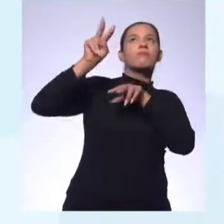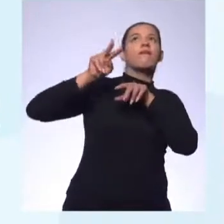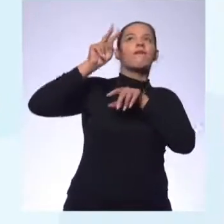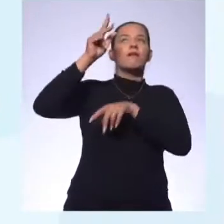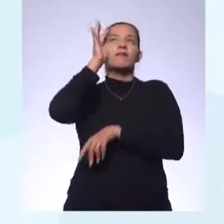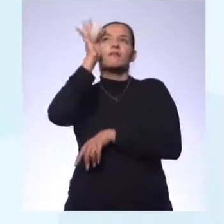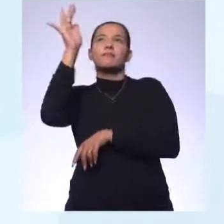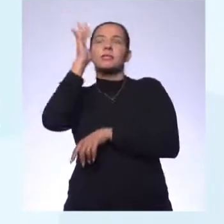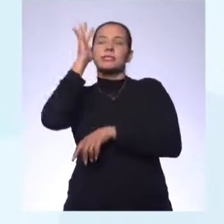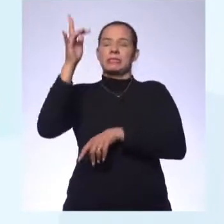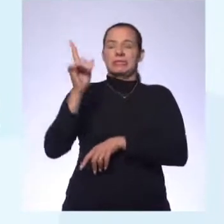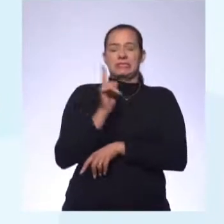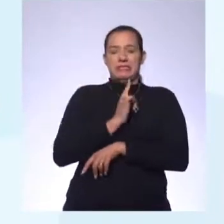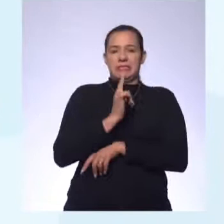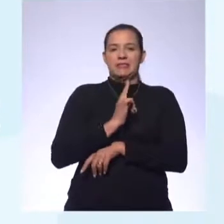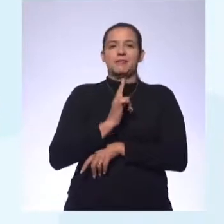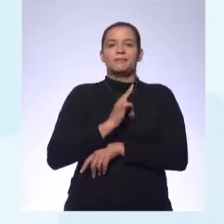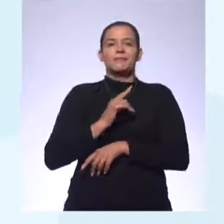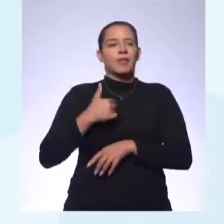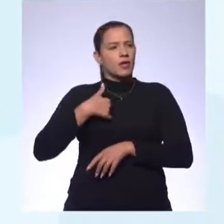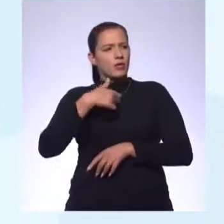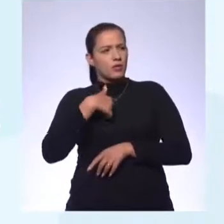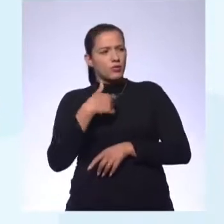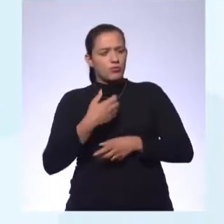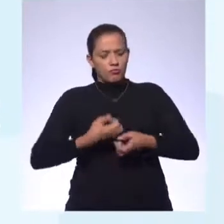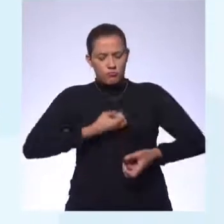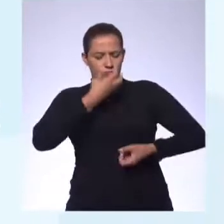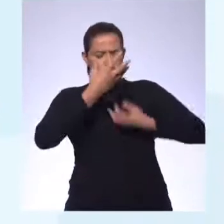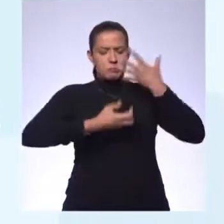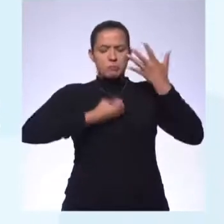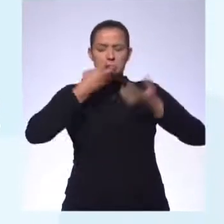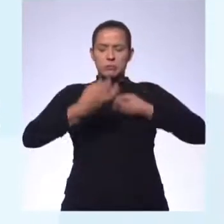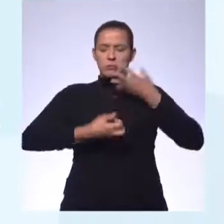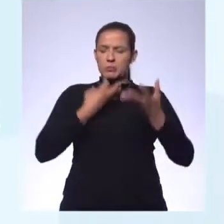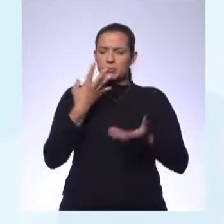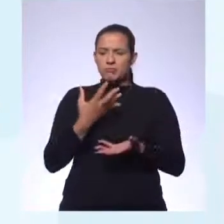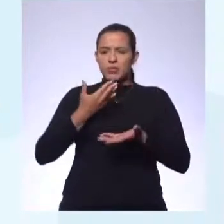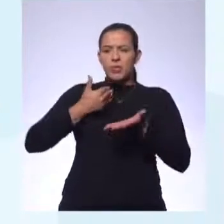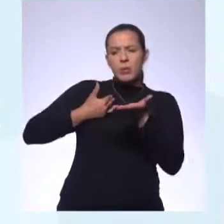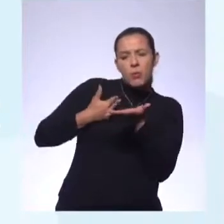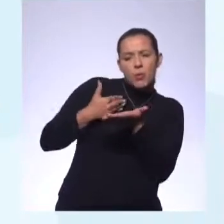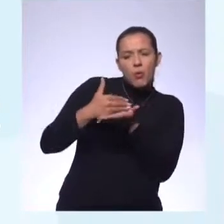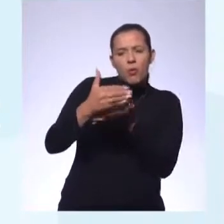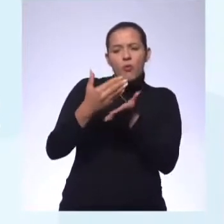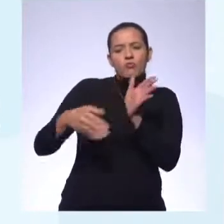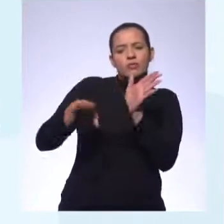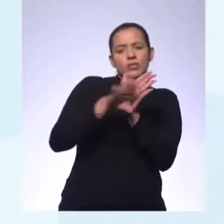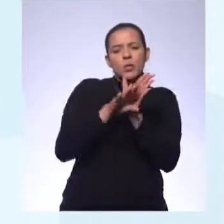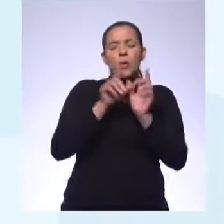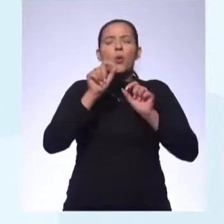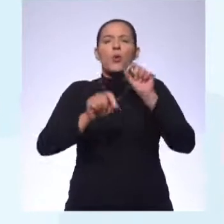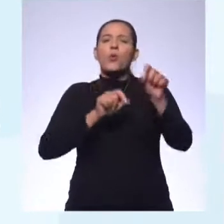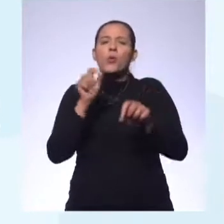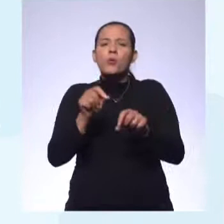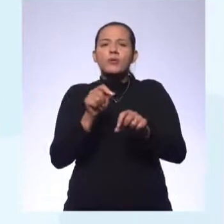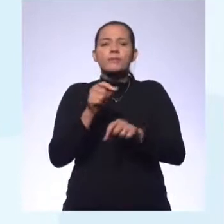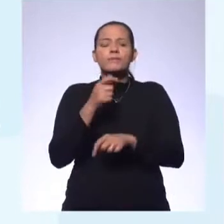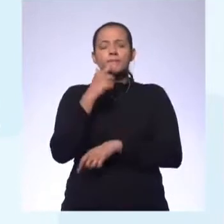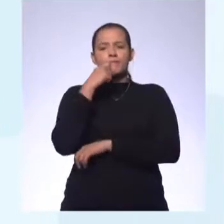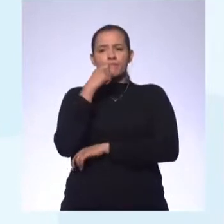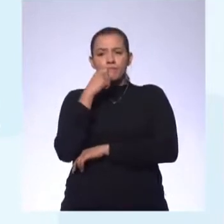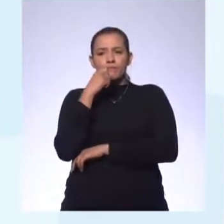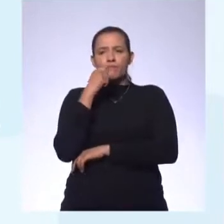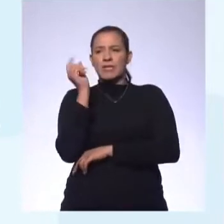ainda. Nesta marcha, o meu espírito, em alguns instantes, tinha chegado a uma convicção inabalável sobre